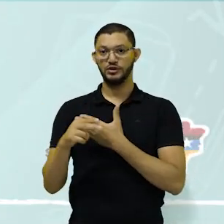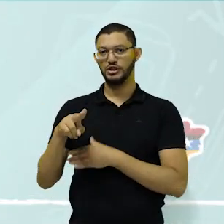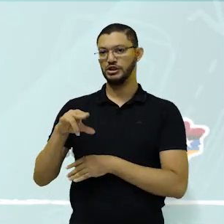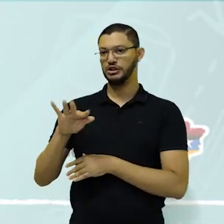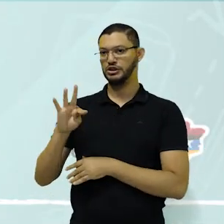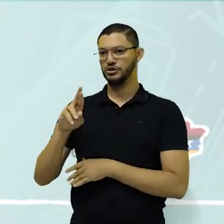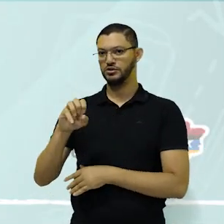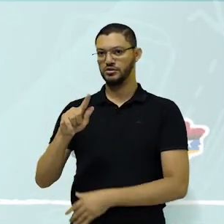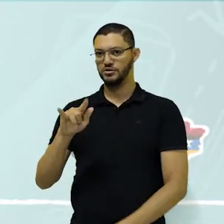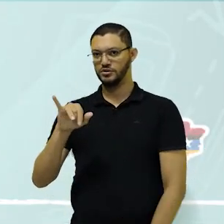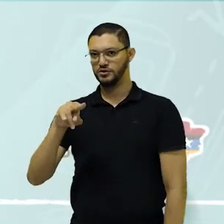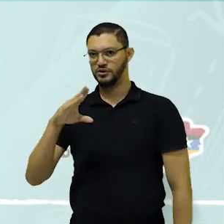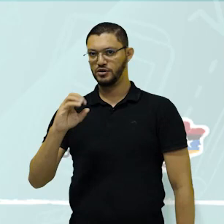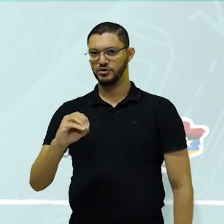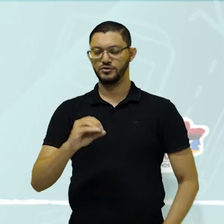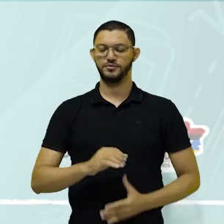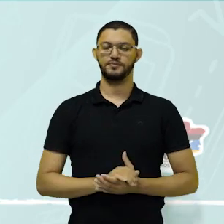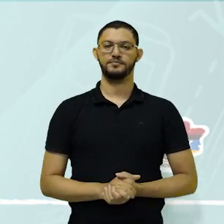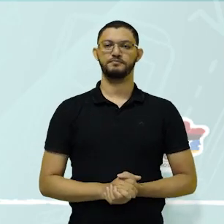nitrogenadas. Vamos